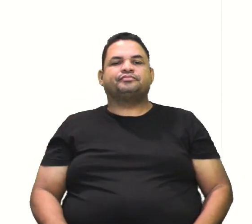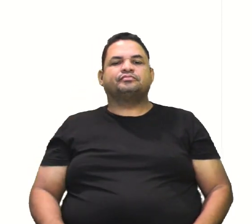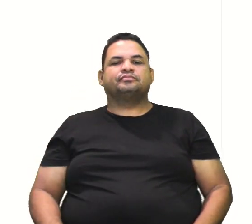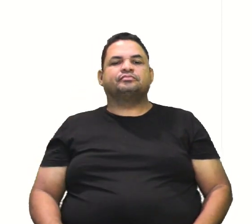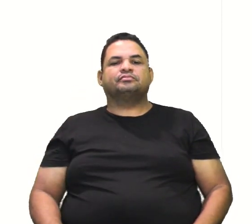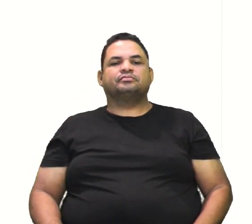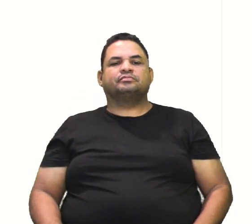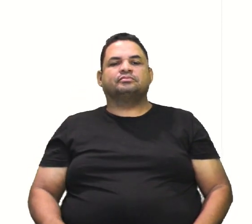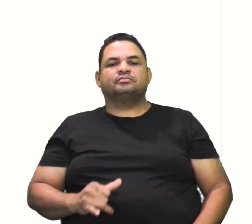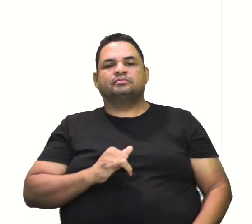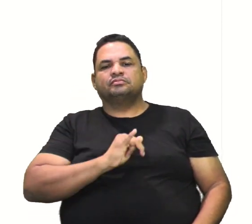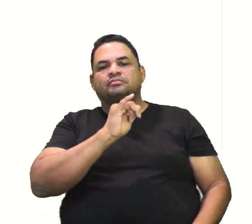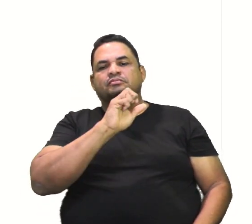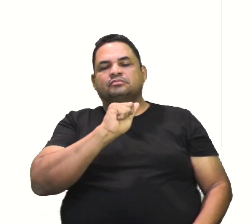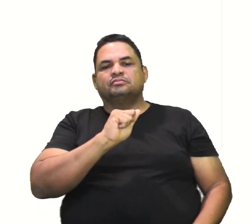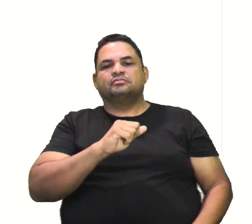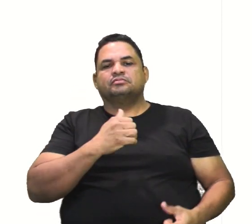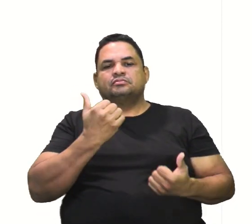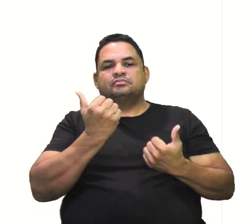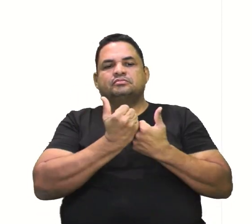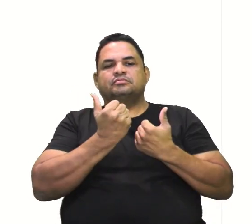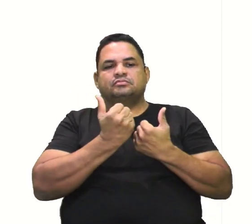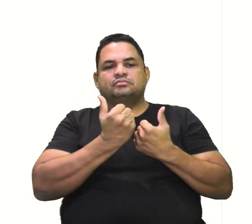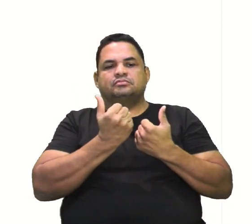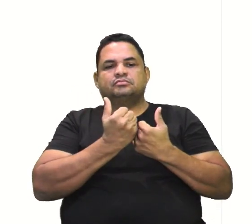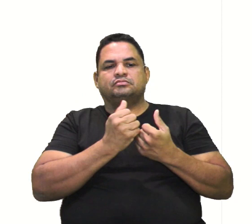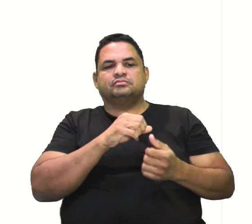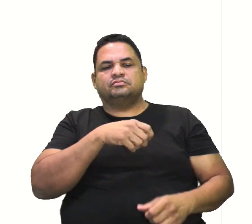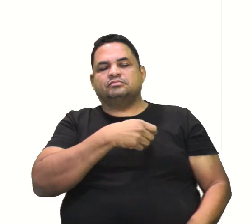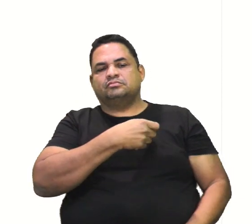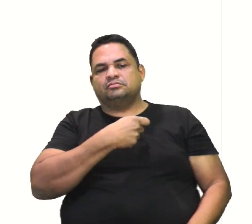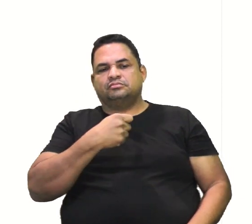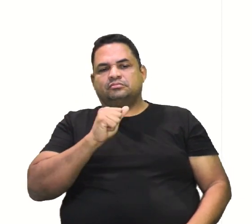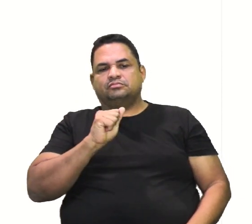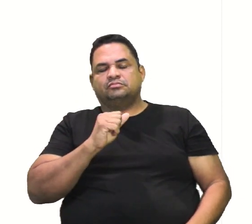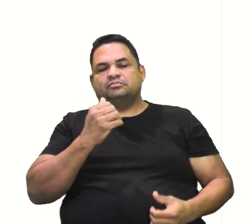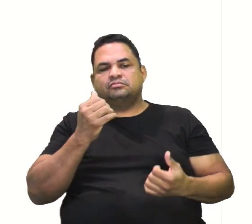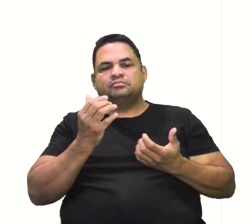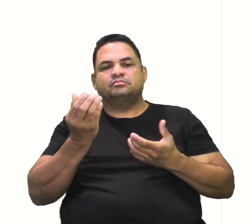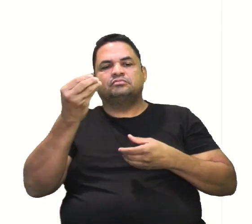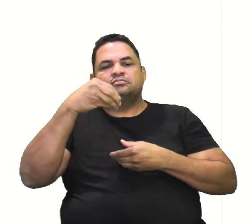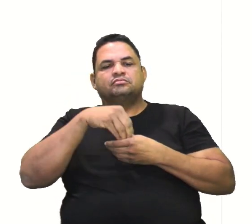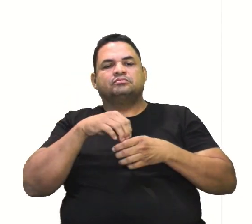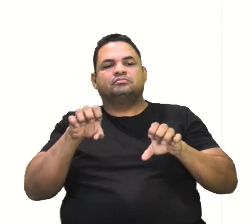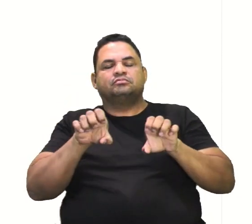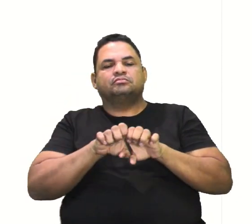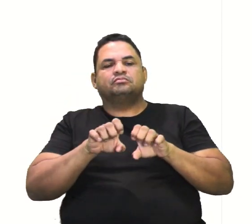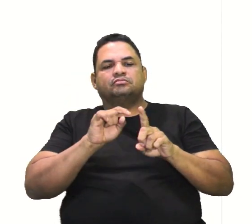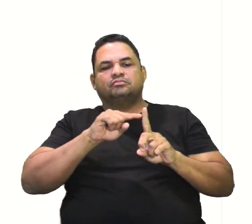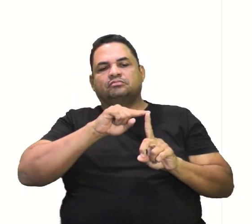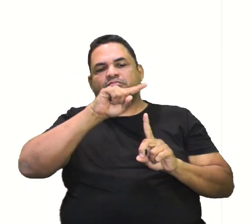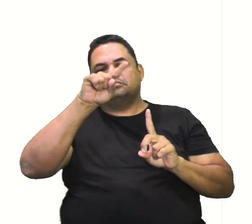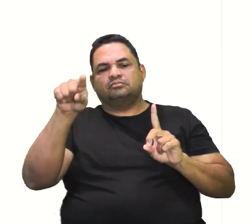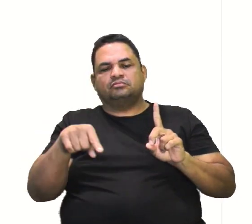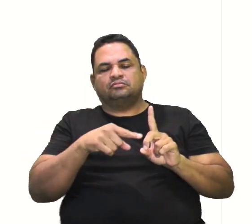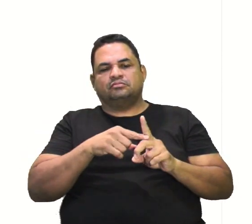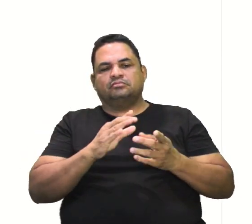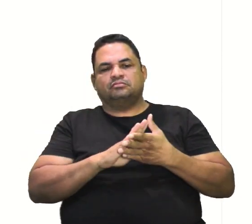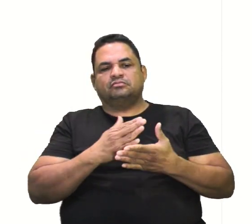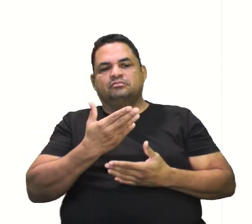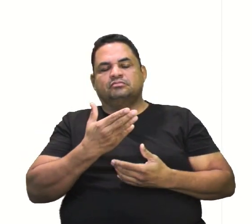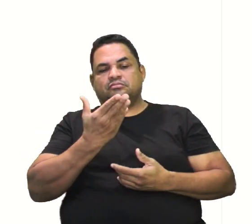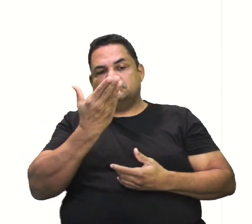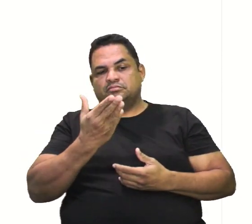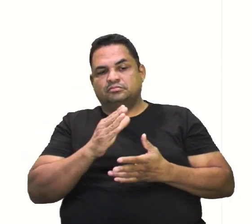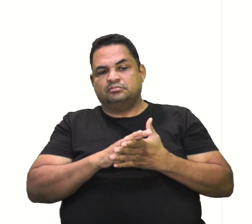y do ponto A, né, basta substituir o meu x do ponto A na equação da circunferência. Se eu